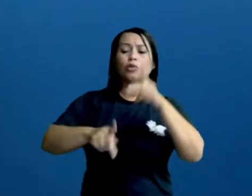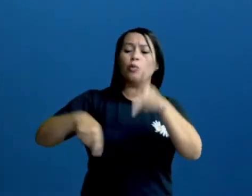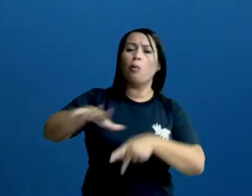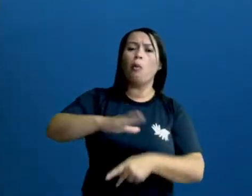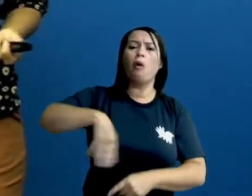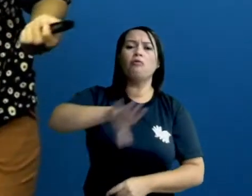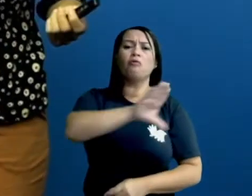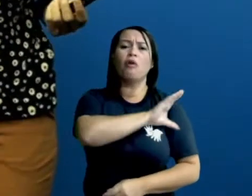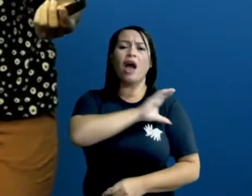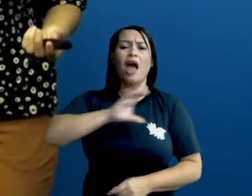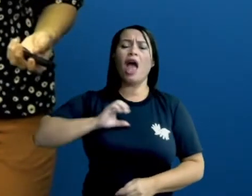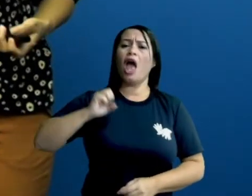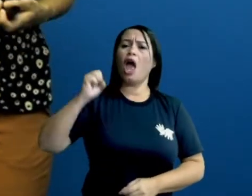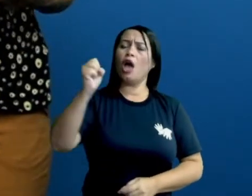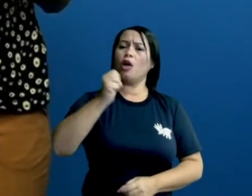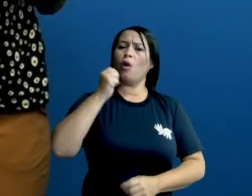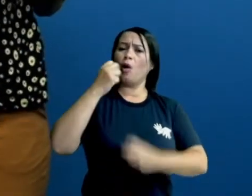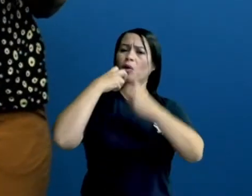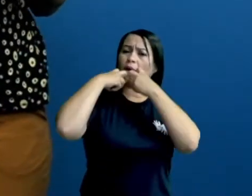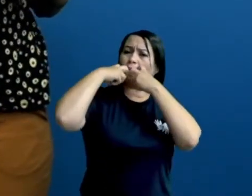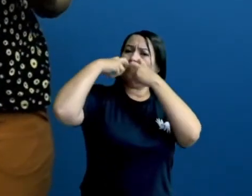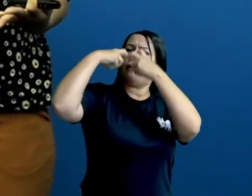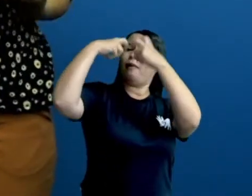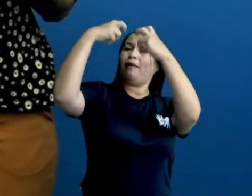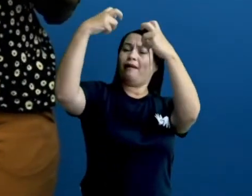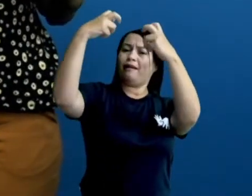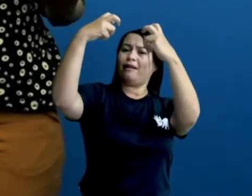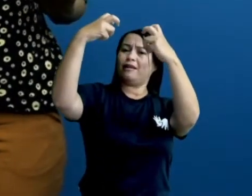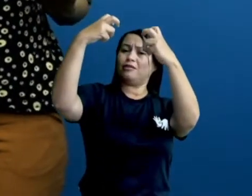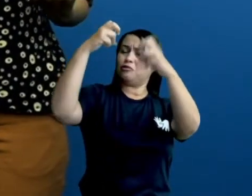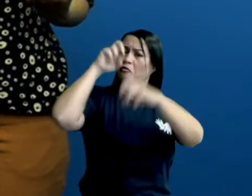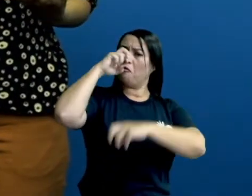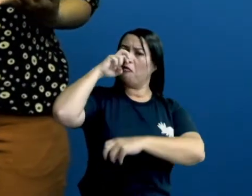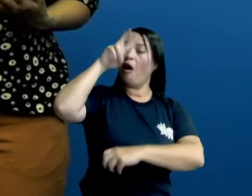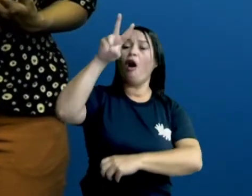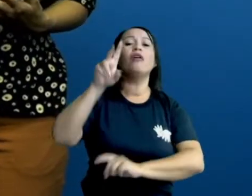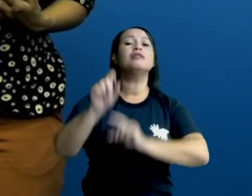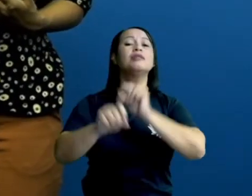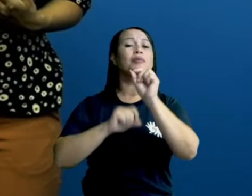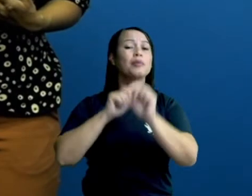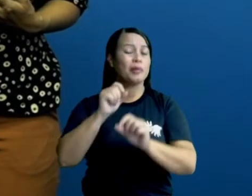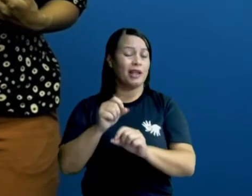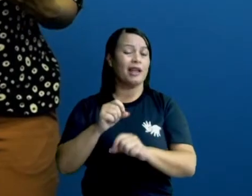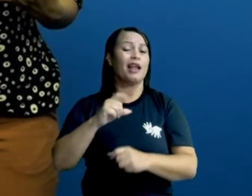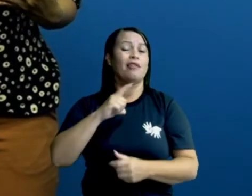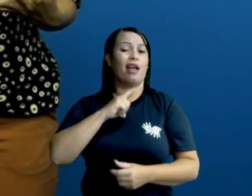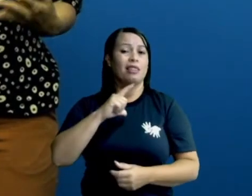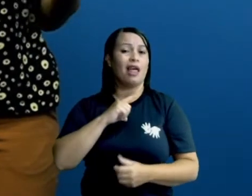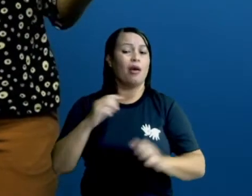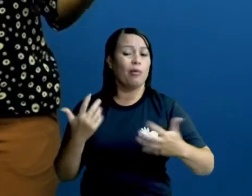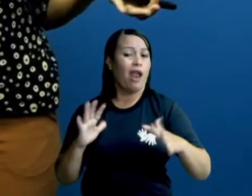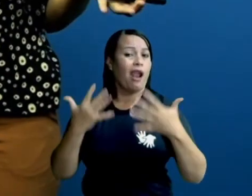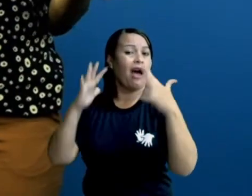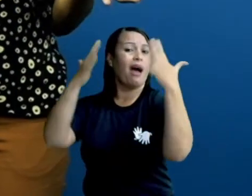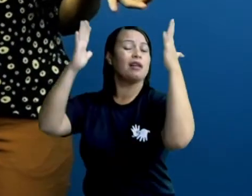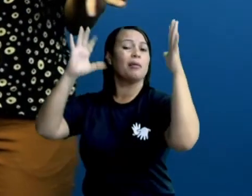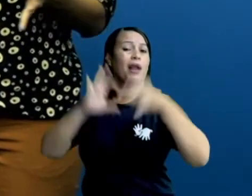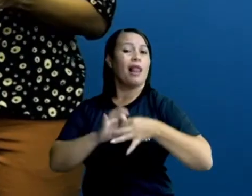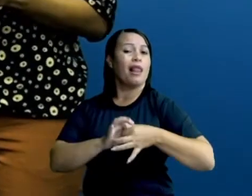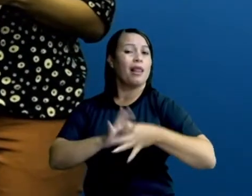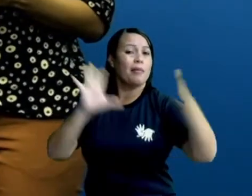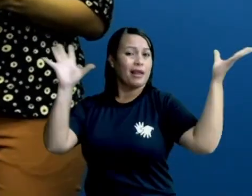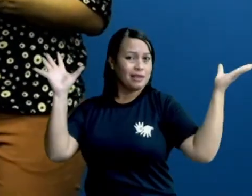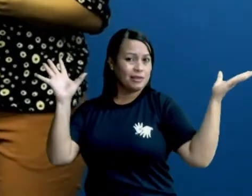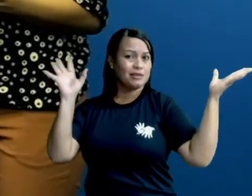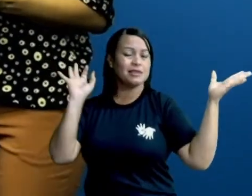brado retumbante, ou seja, ele vai exaltar esse feito dos brasileiros pela sua